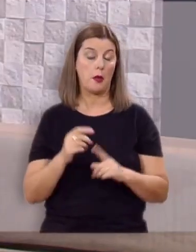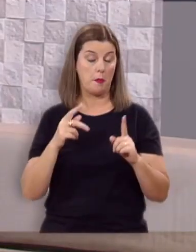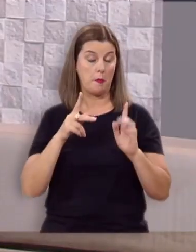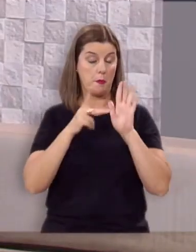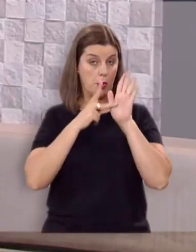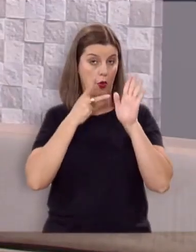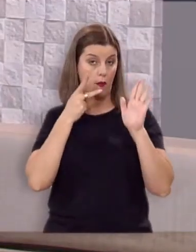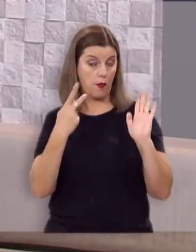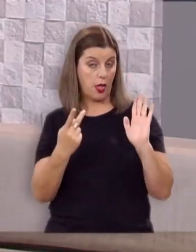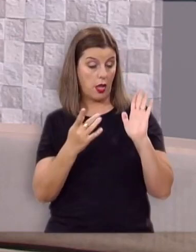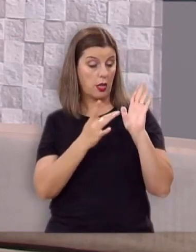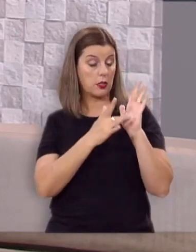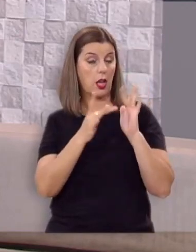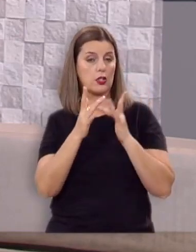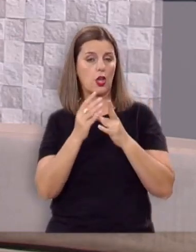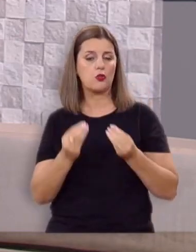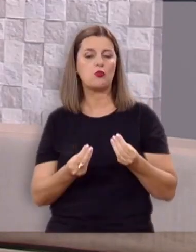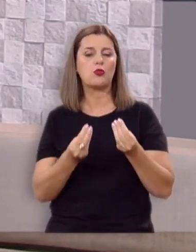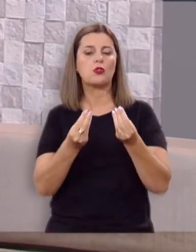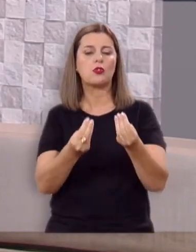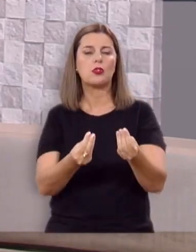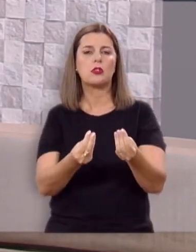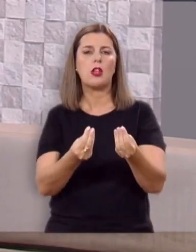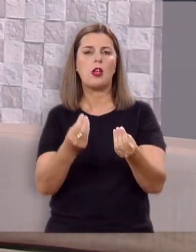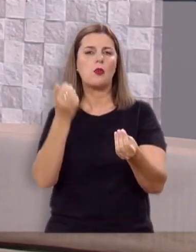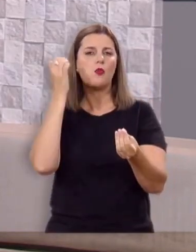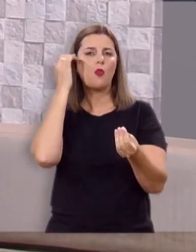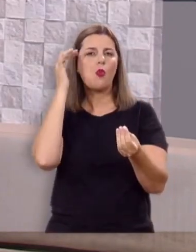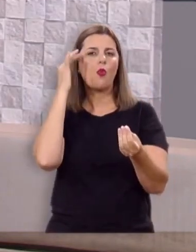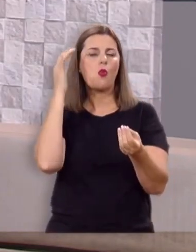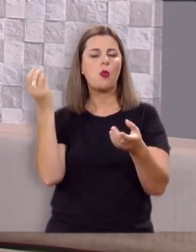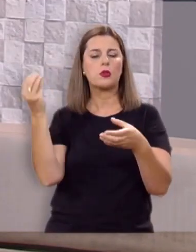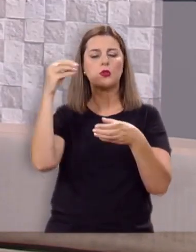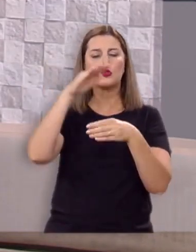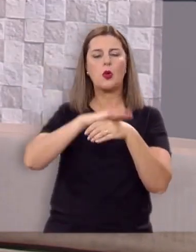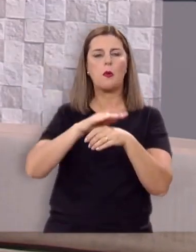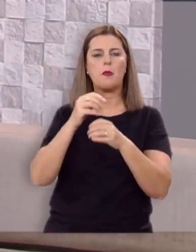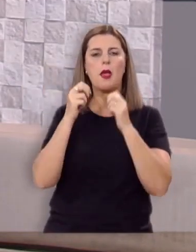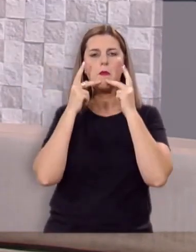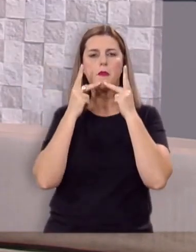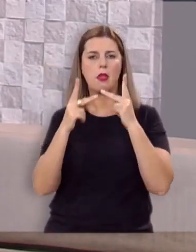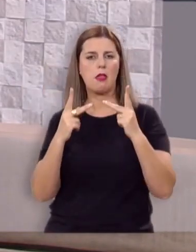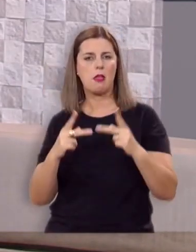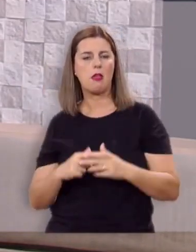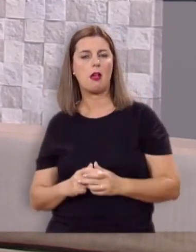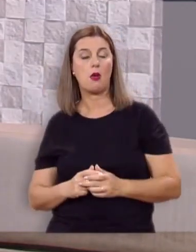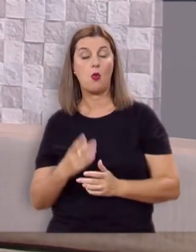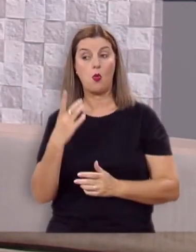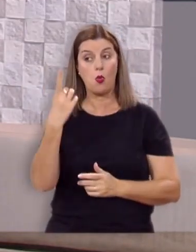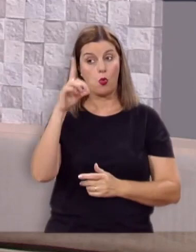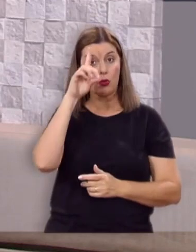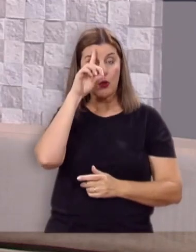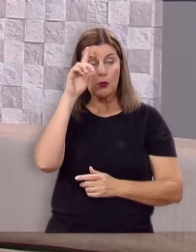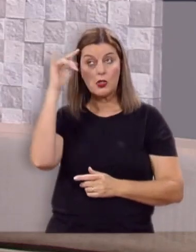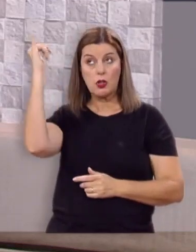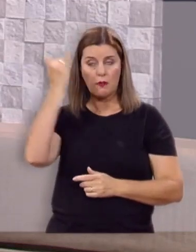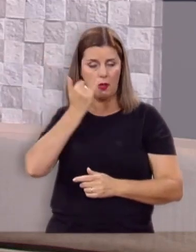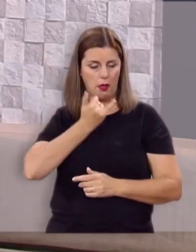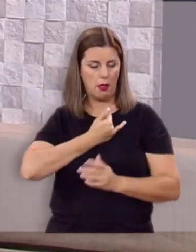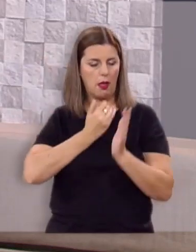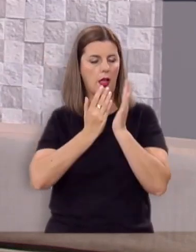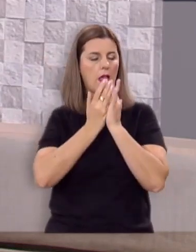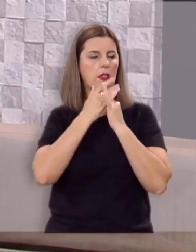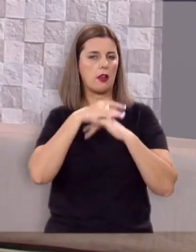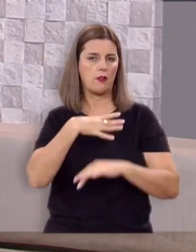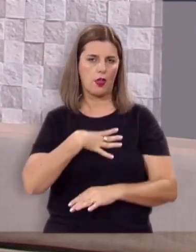Como profeta, ele é o mensageiro e o conteúdo da mensagem. Nestes últimos dias, Deus nos